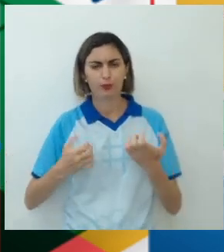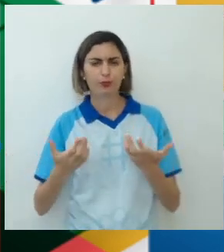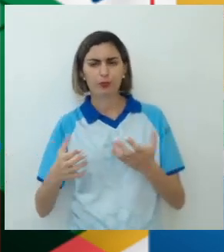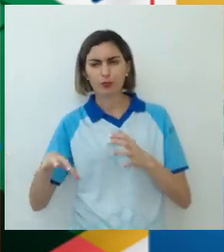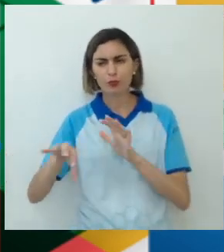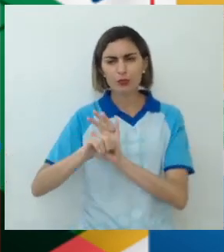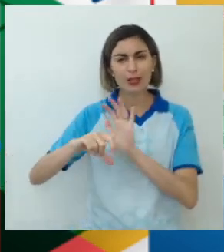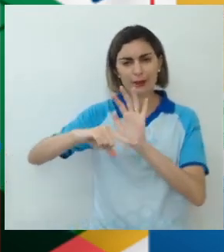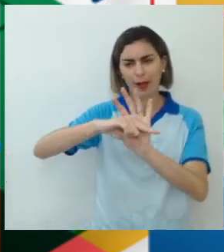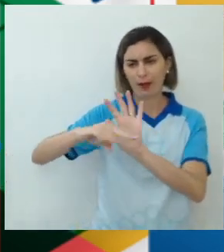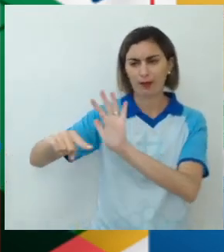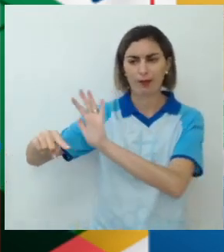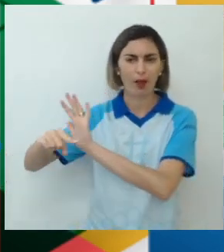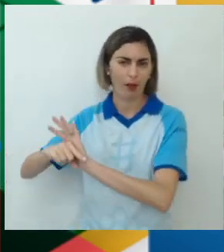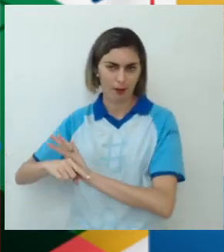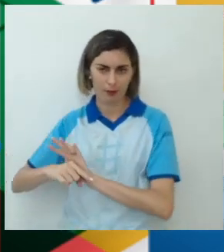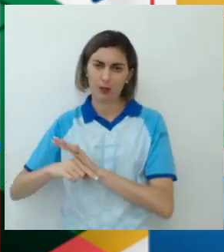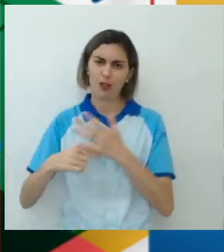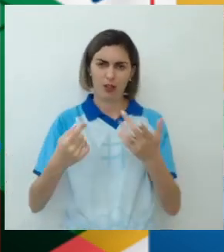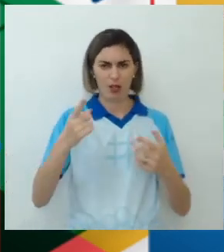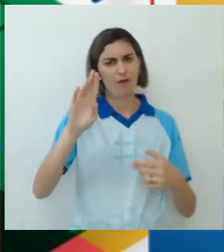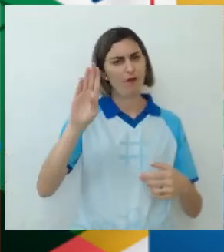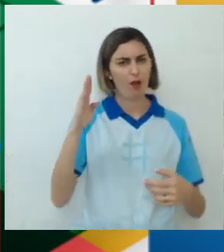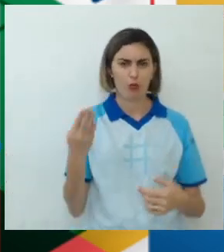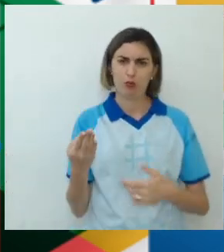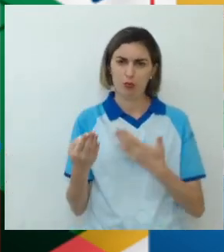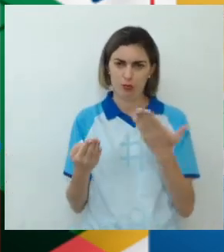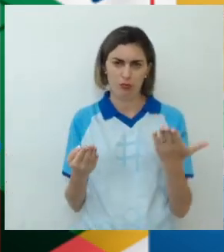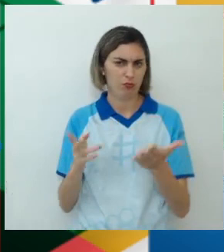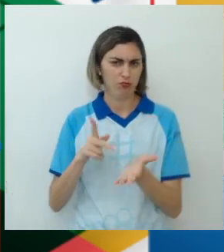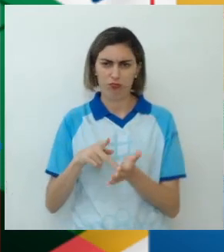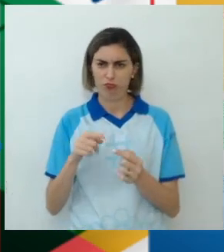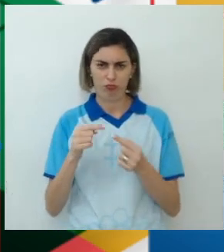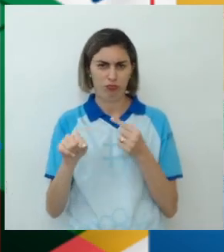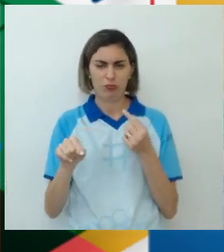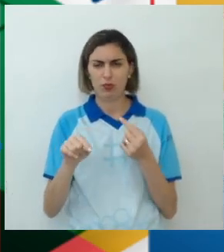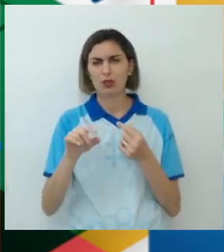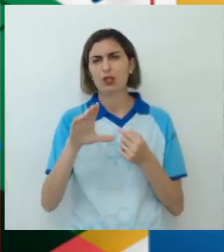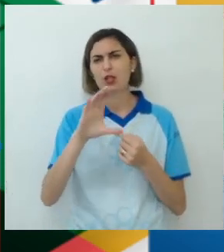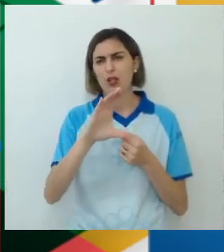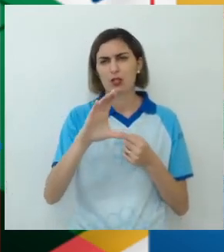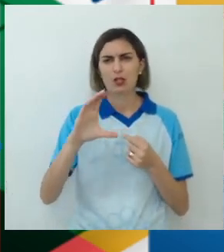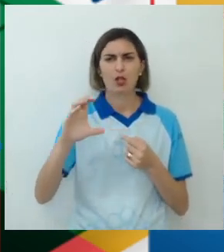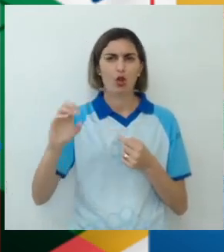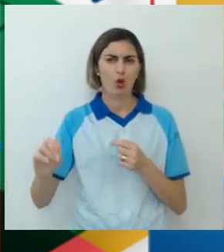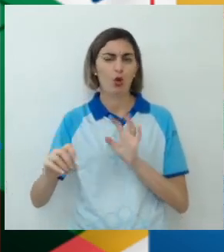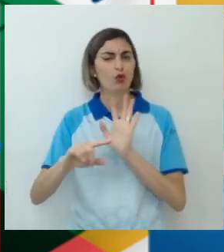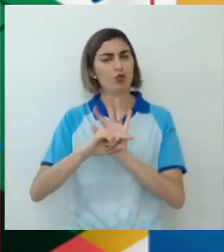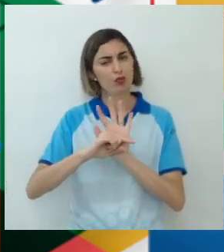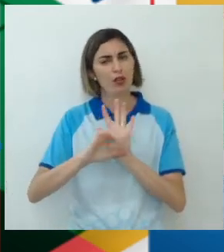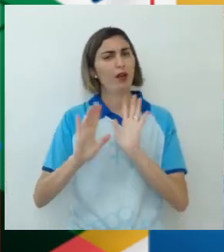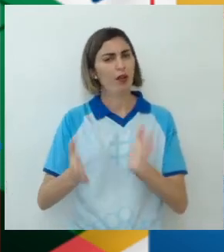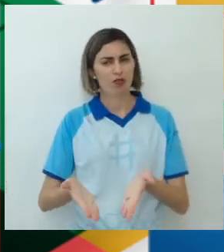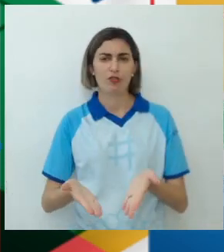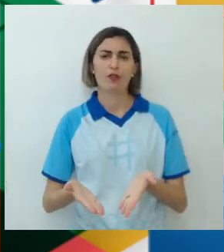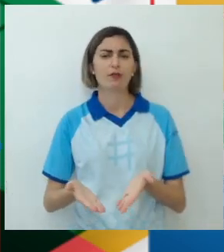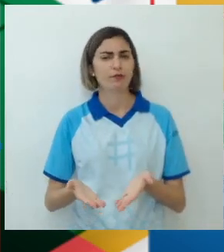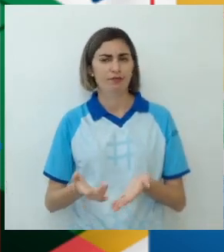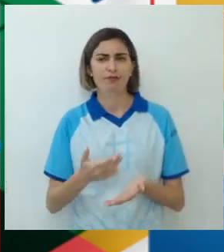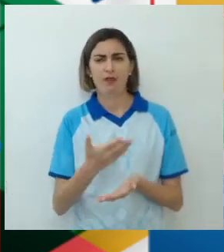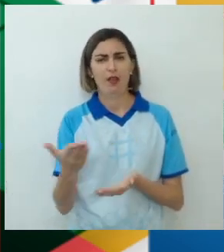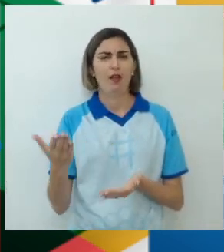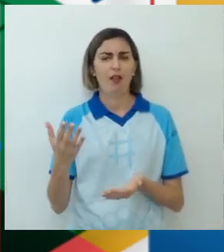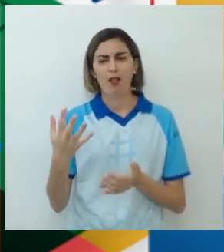cargas negativas. Isso é falso. Se a carboxila já tem cargas negativas, ela vai